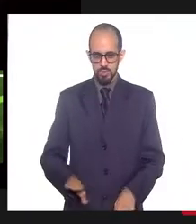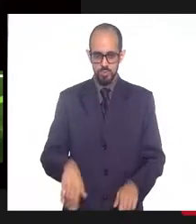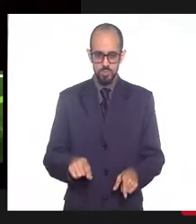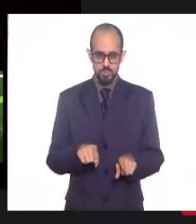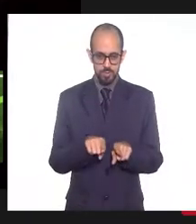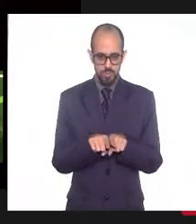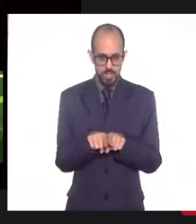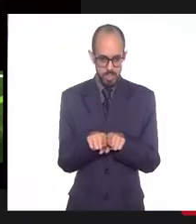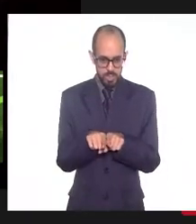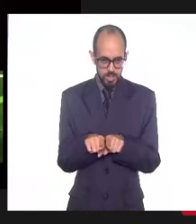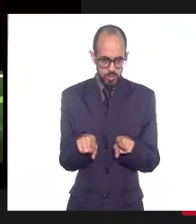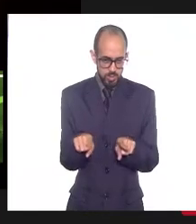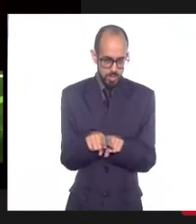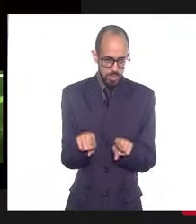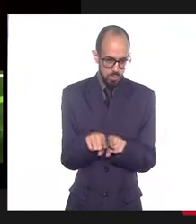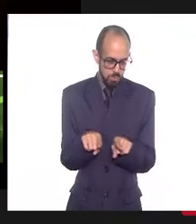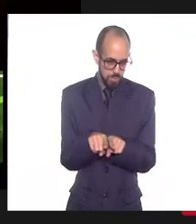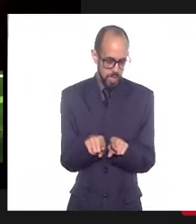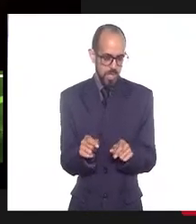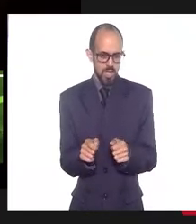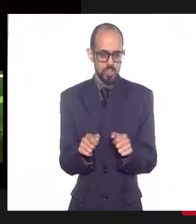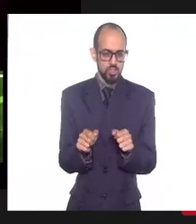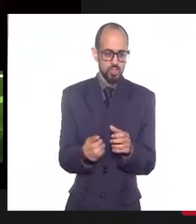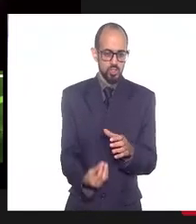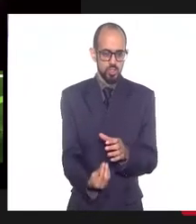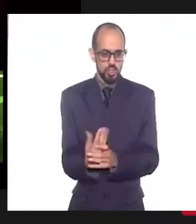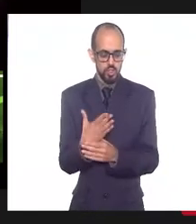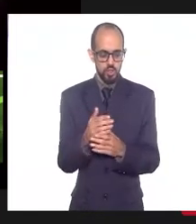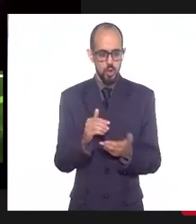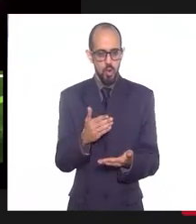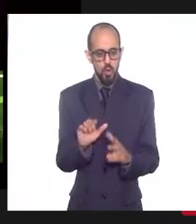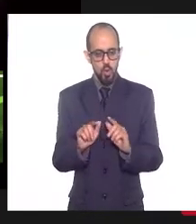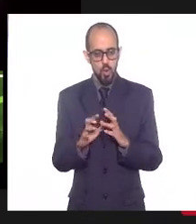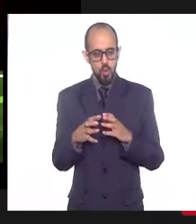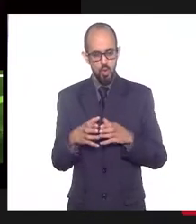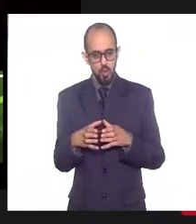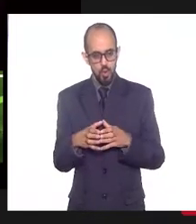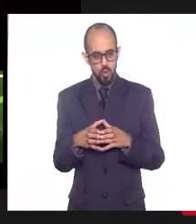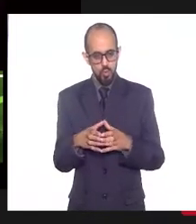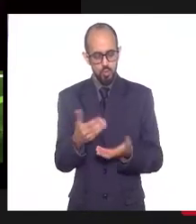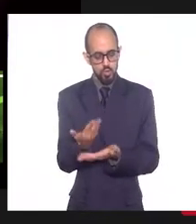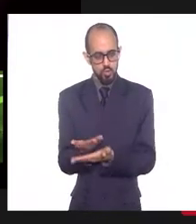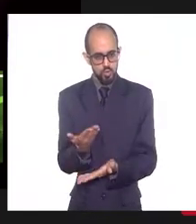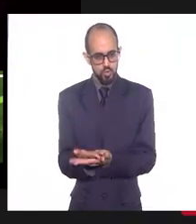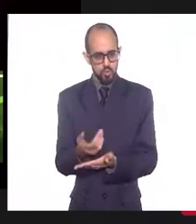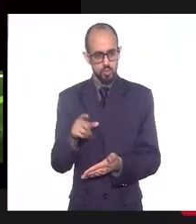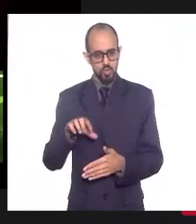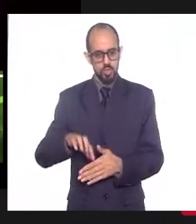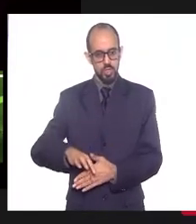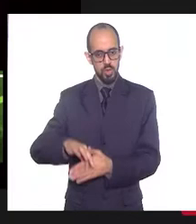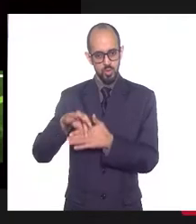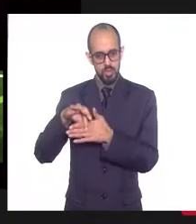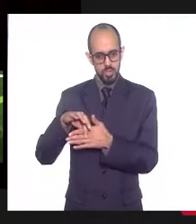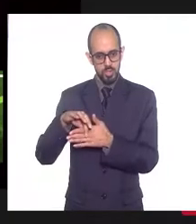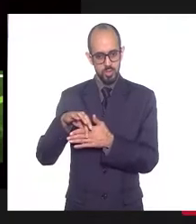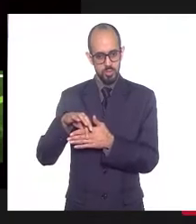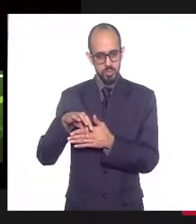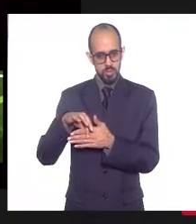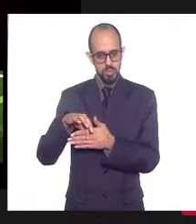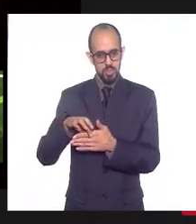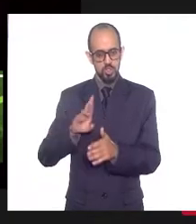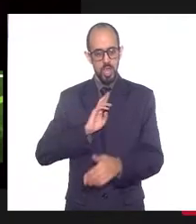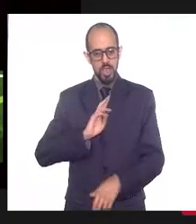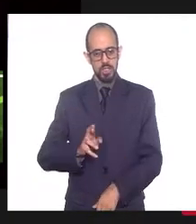estudos, que é um coletivo de sacerdotes e sacerdotisas das religiões de matriz